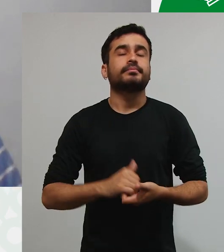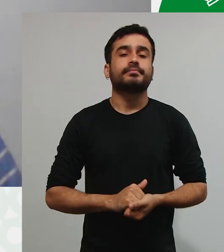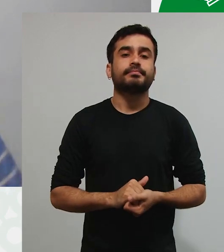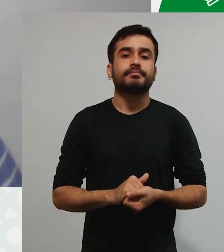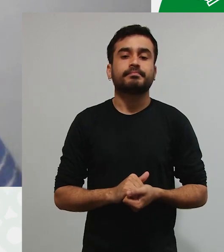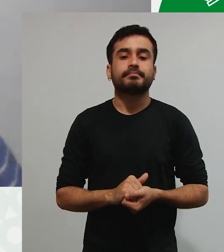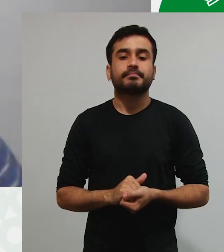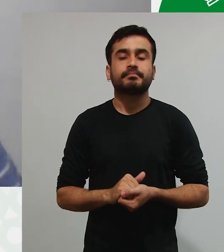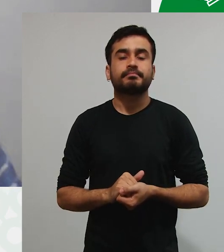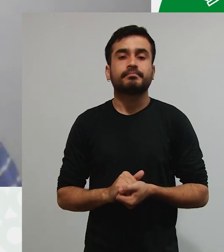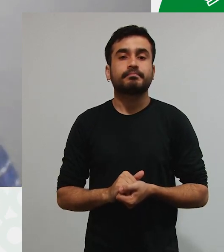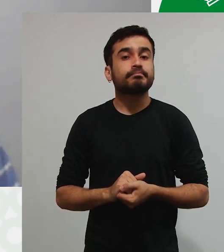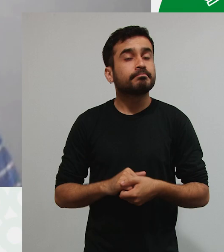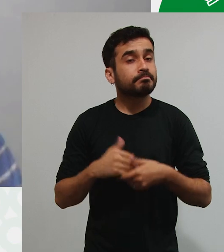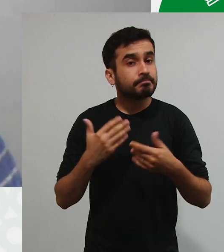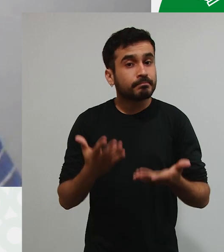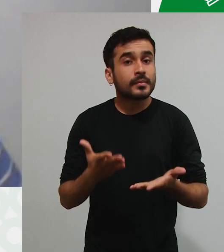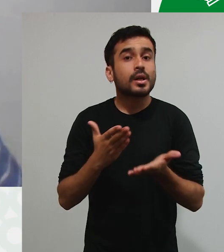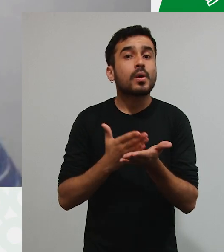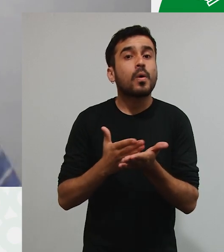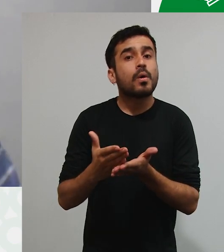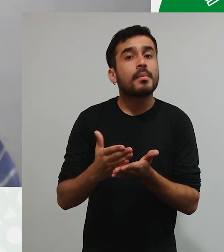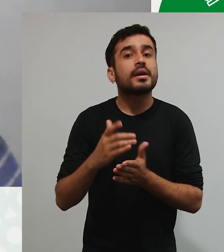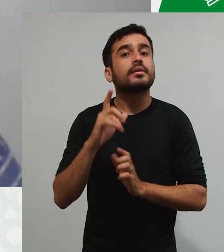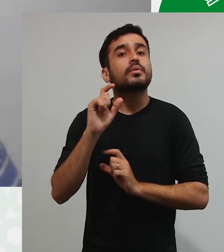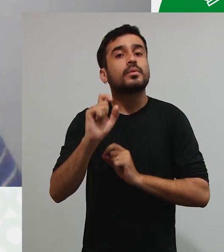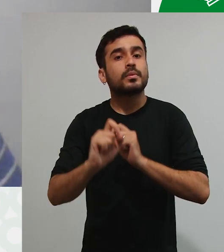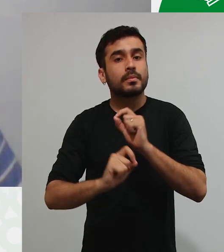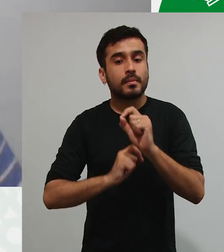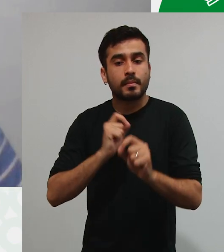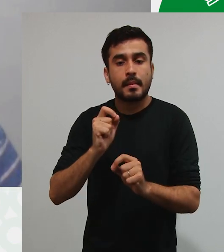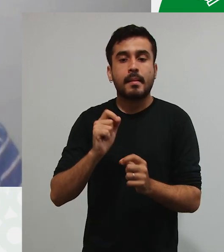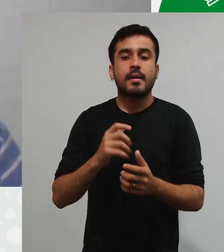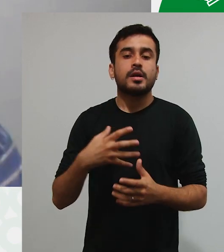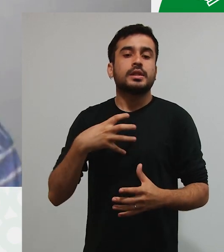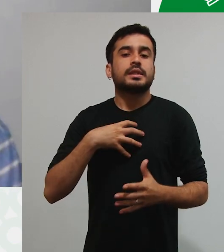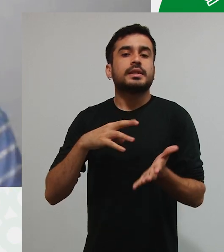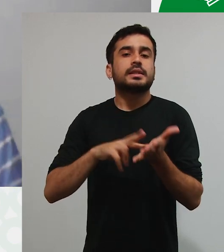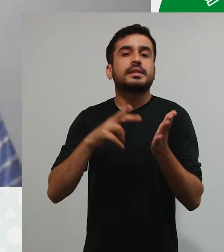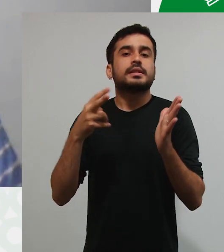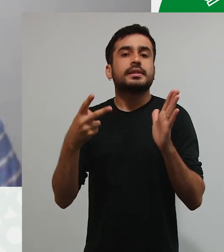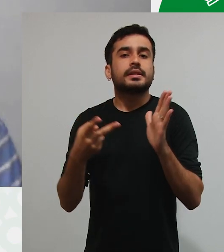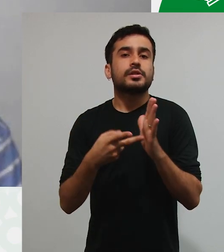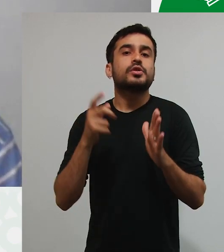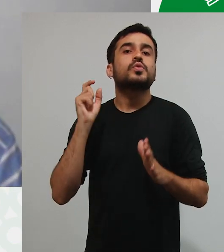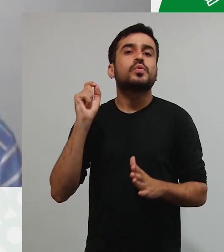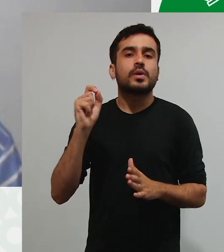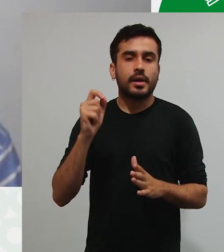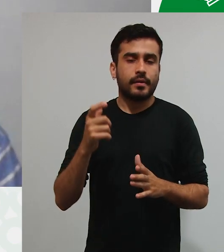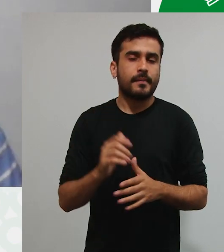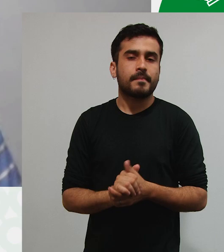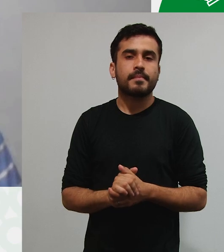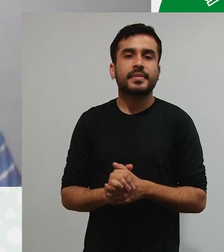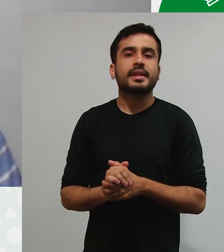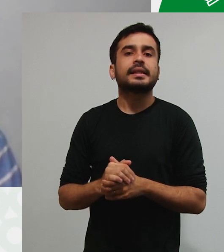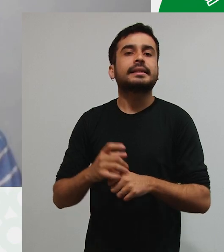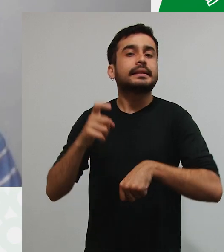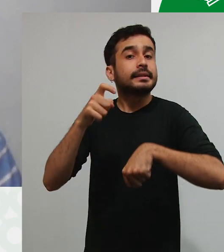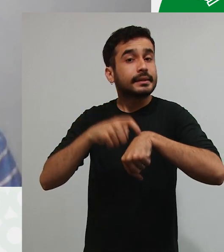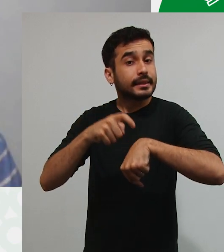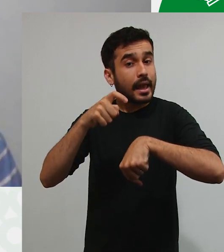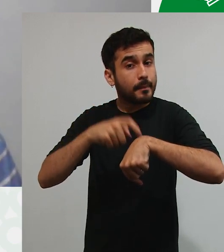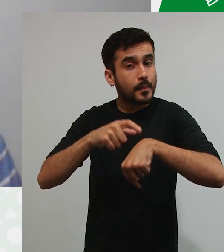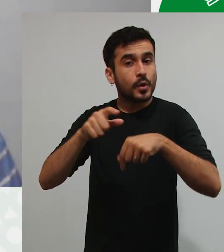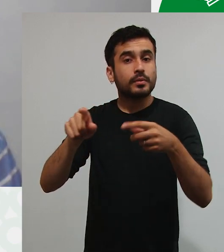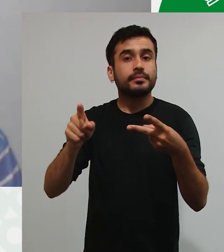gente coloca um carpete no chão, um pedaço de tecido, qualquer coisa, e convida essas crianças, esses adolescentes, para desenvolver